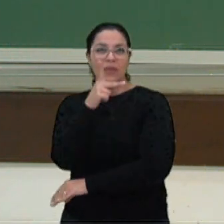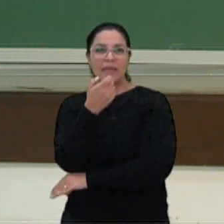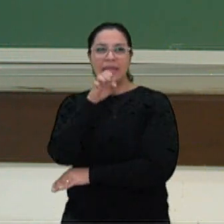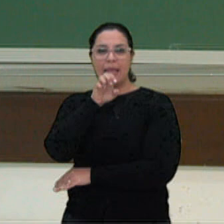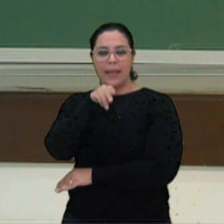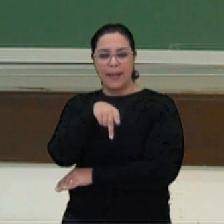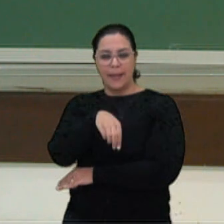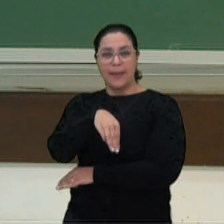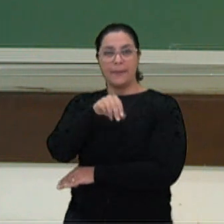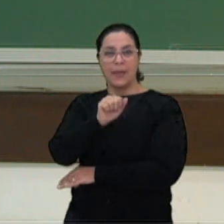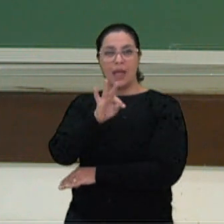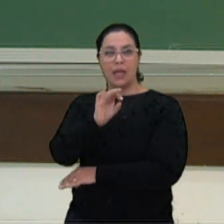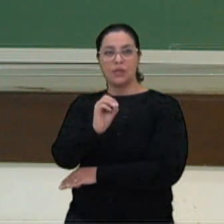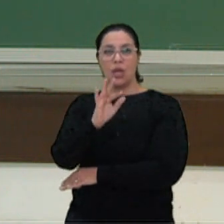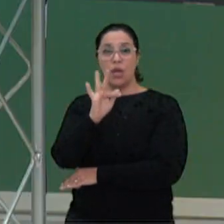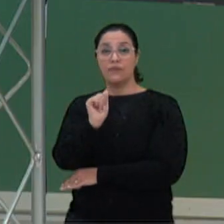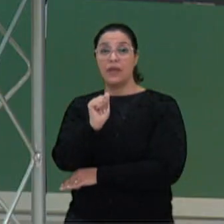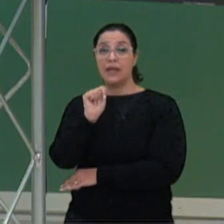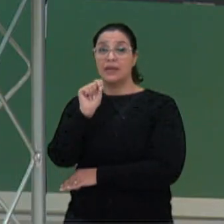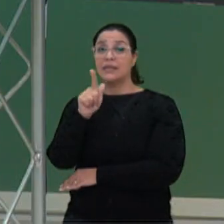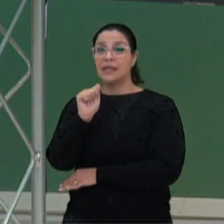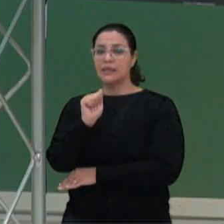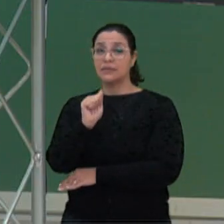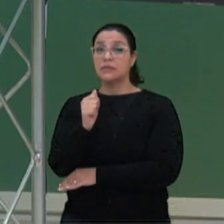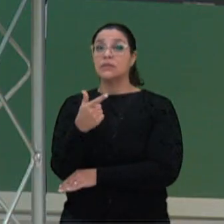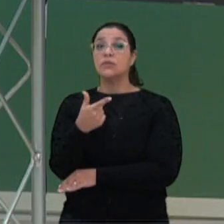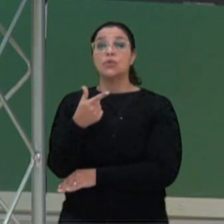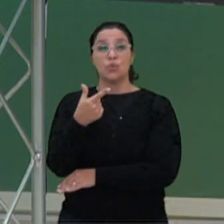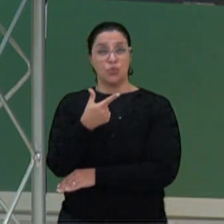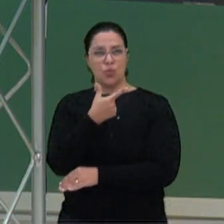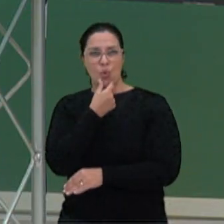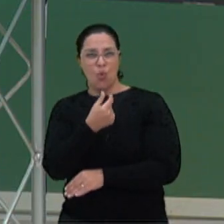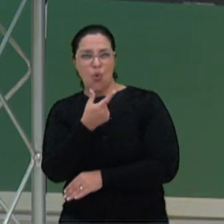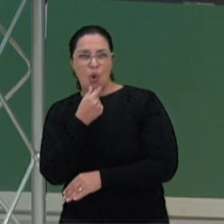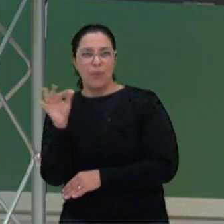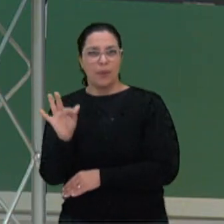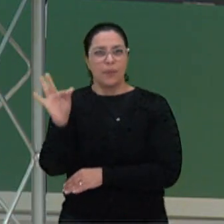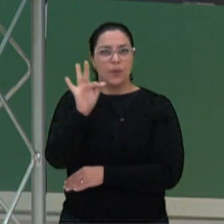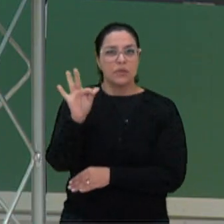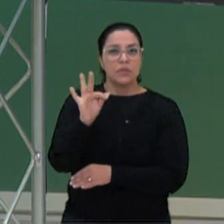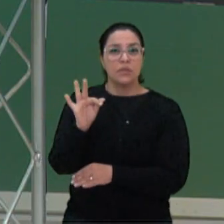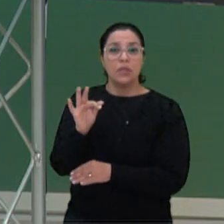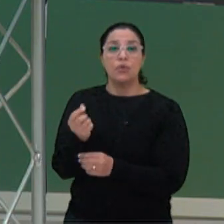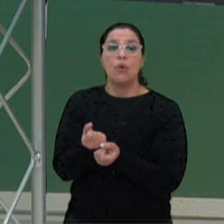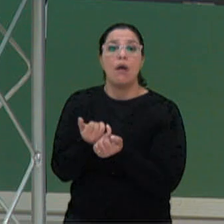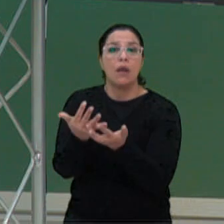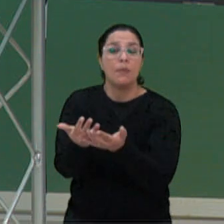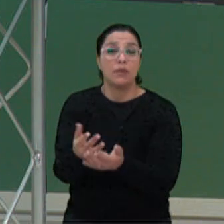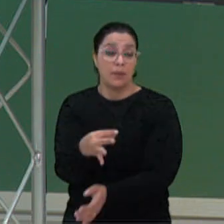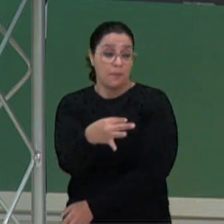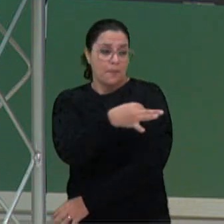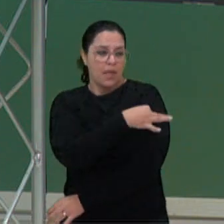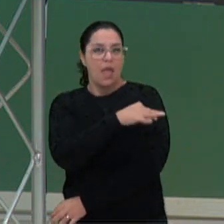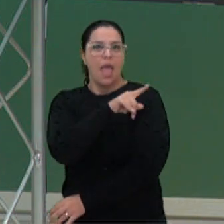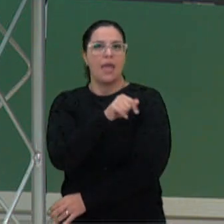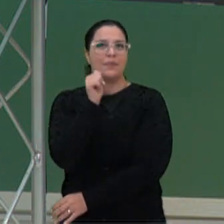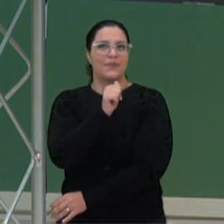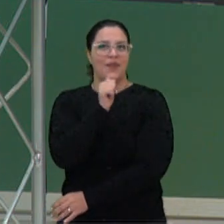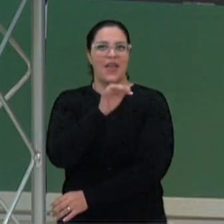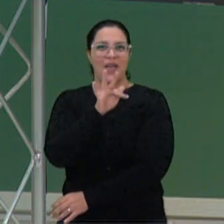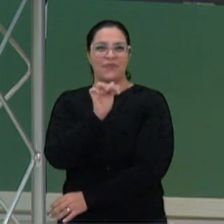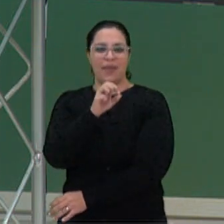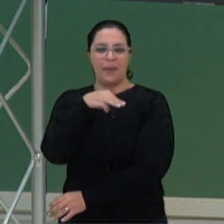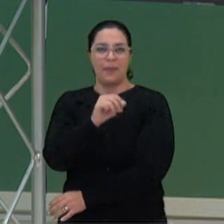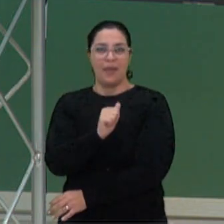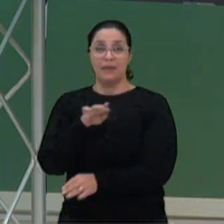hematófagas, tá? Os machos, eles se alimentam de seiva de planta. Então toda vez que você sente um pernilongo te picando, você sabe que é uma fêmea. E ainda está